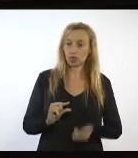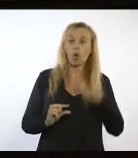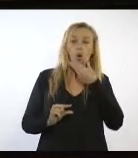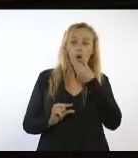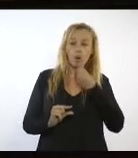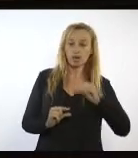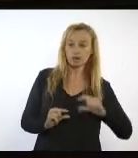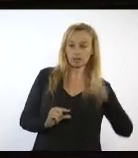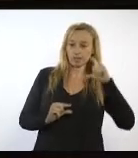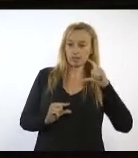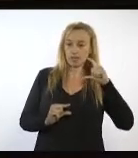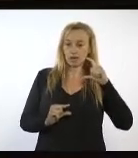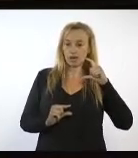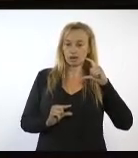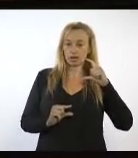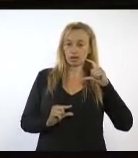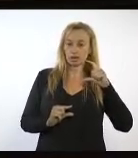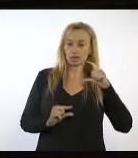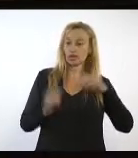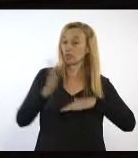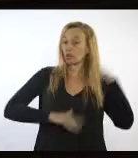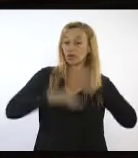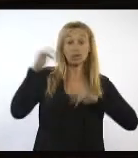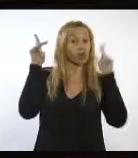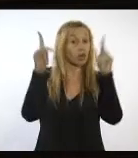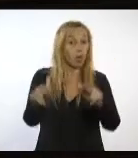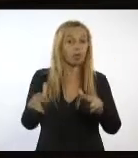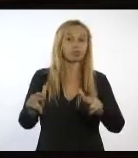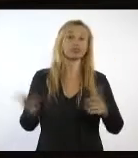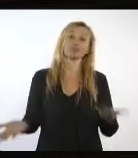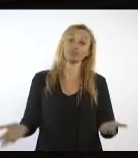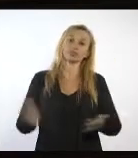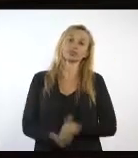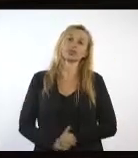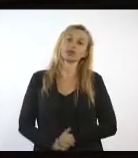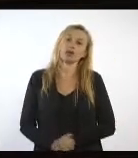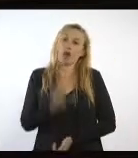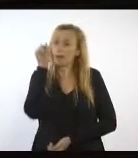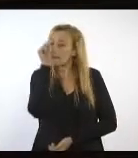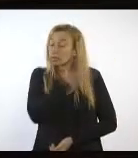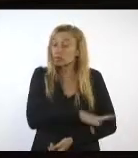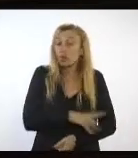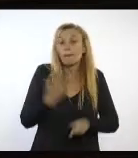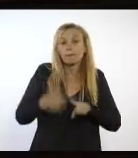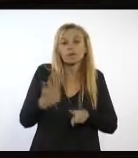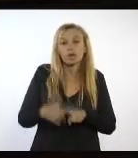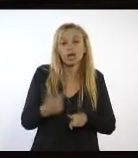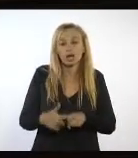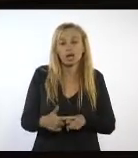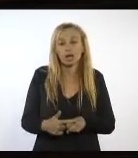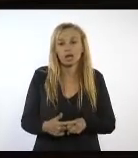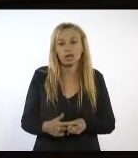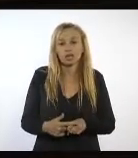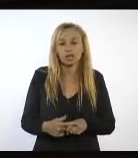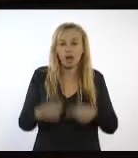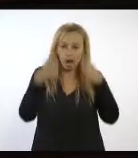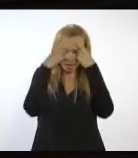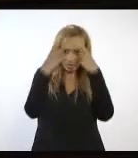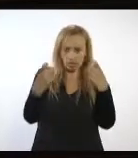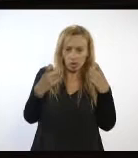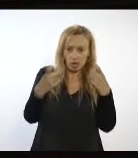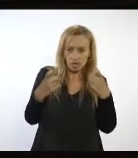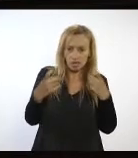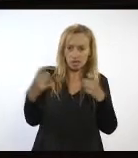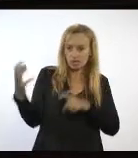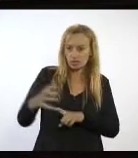homens quando estão exercendo a mesma função. Isso é um absurdo, porque o espiral da violência